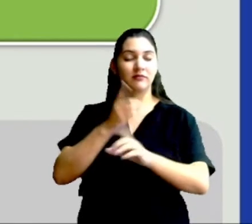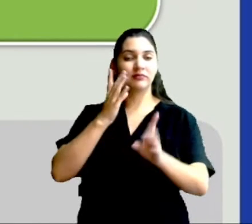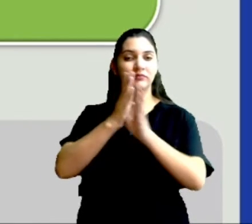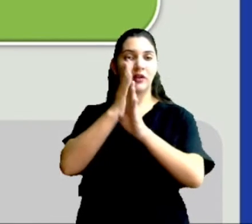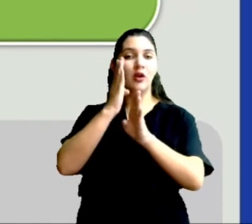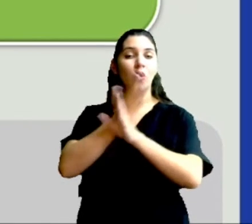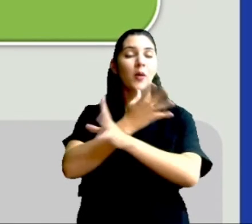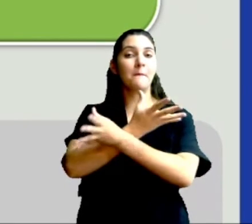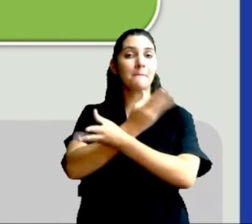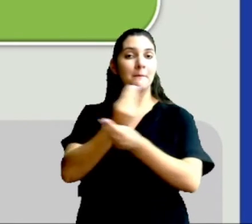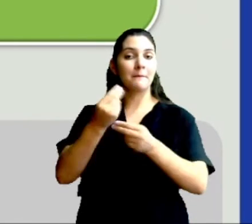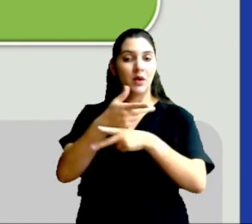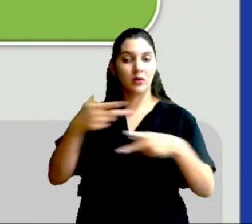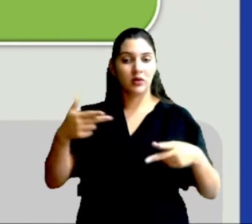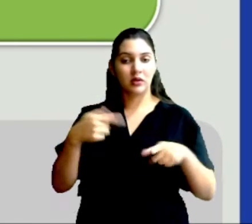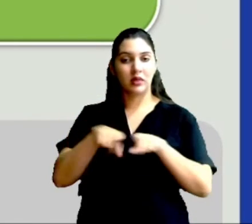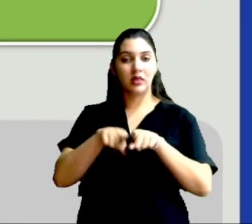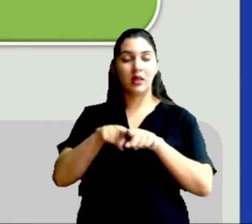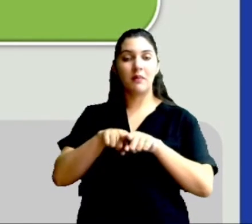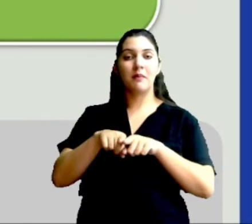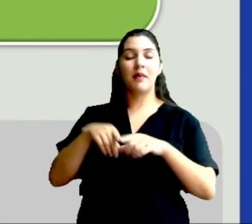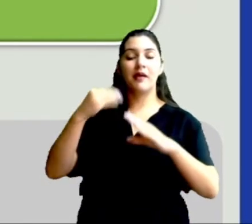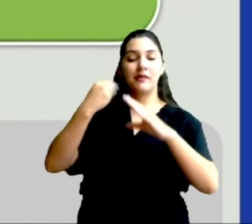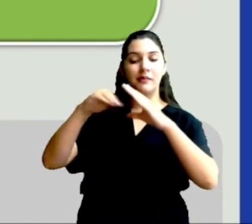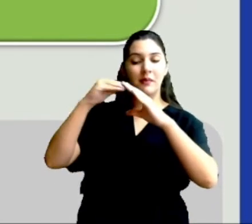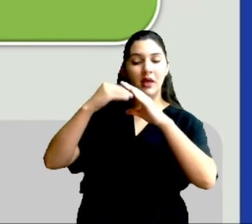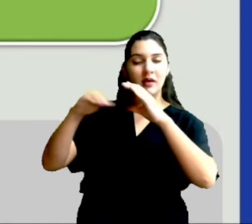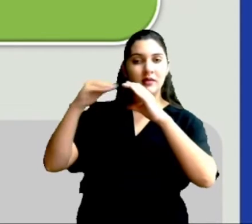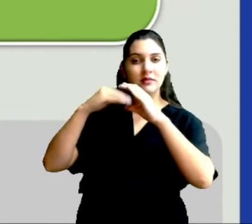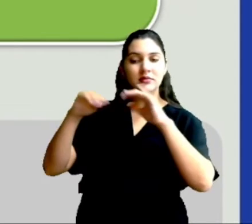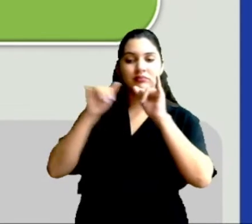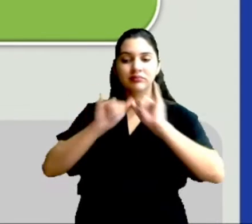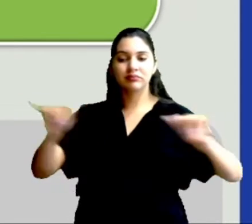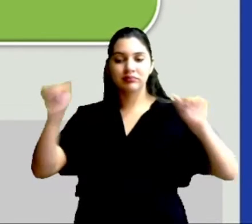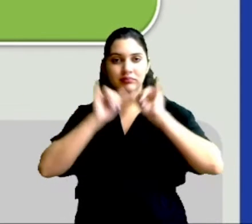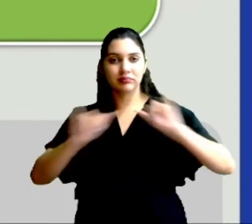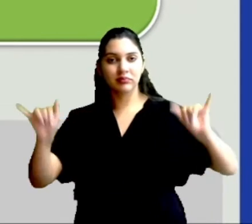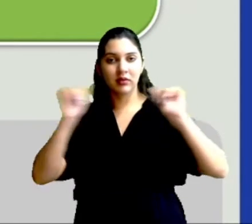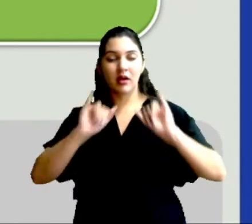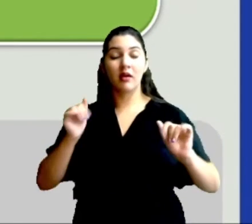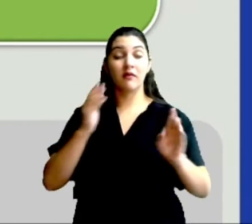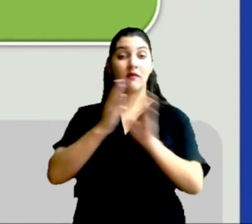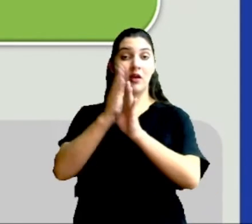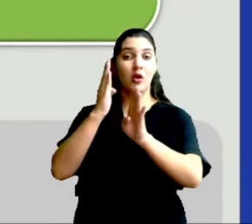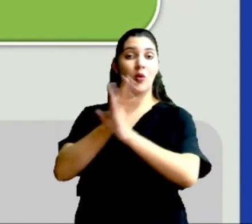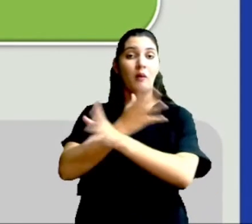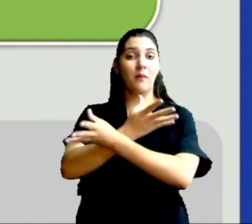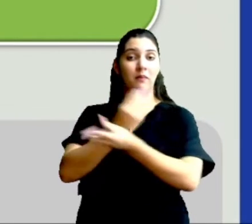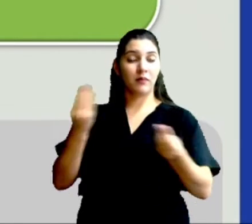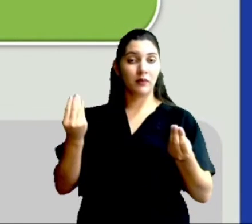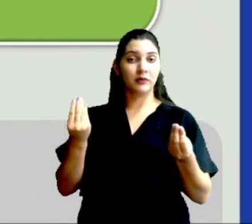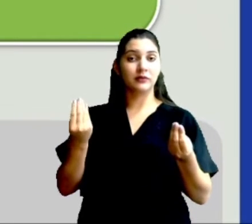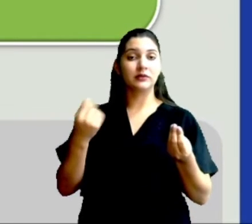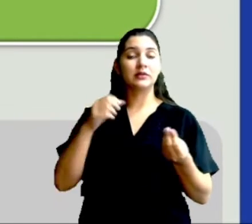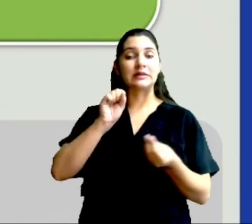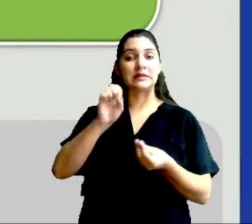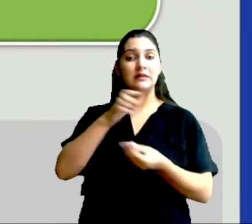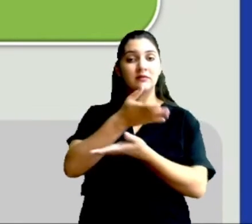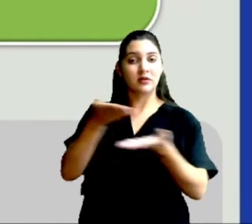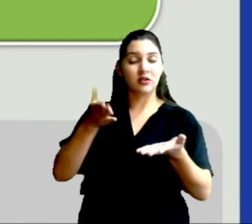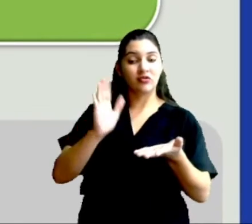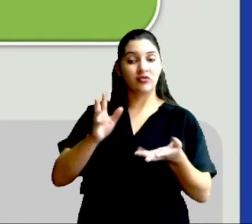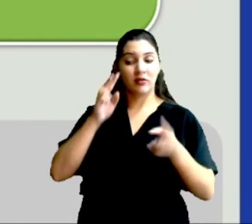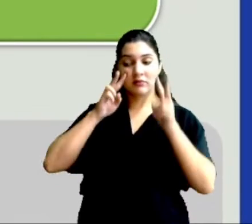muita coisa. Também em mensagens publicitárias, então a gente encontra muito isso e se você